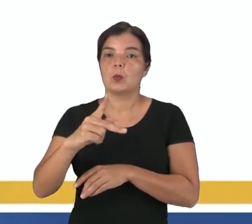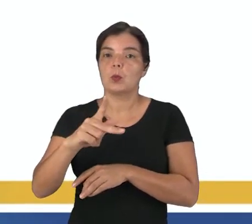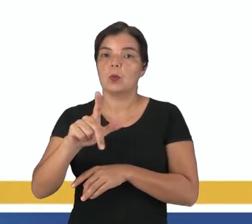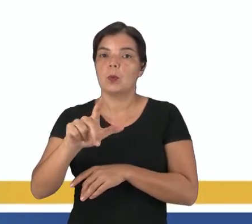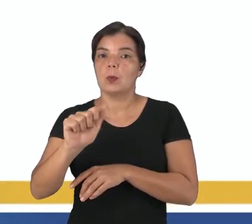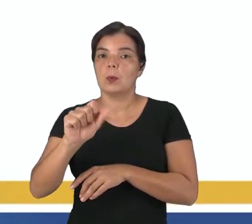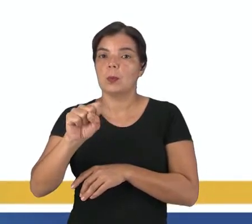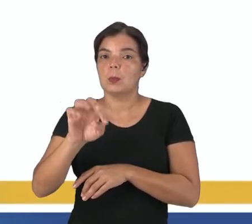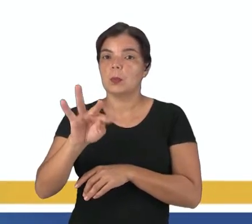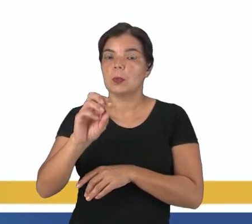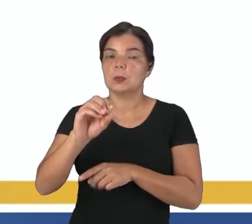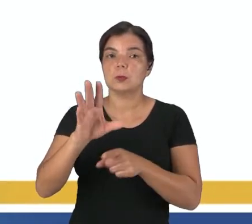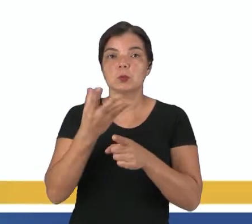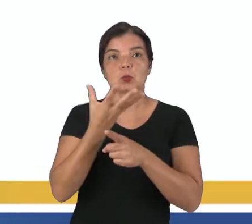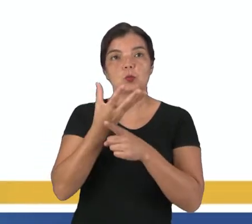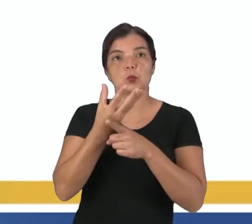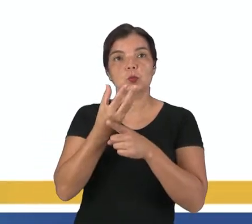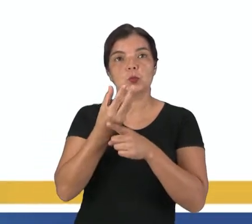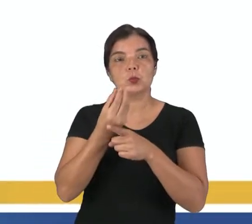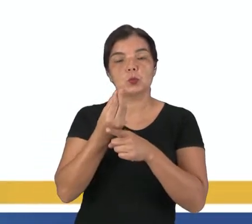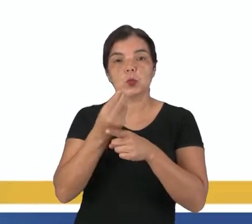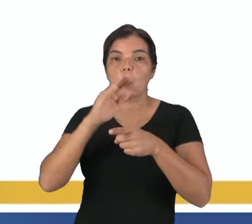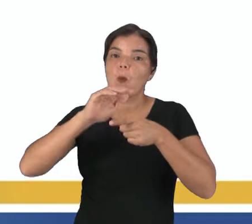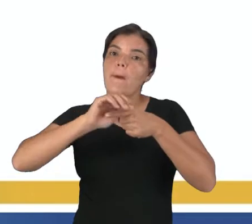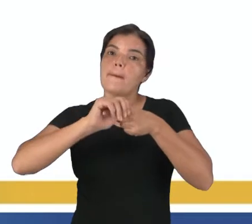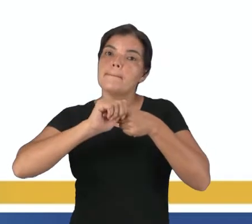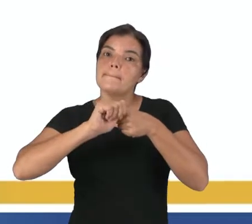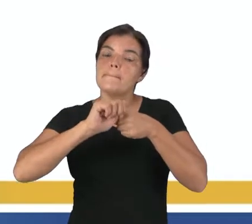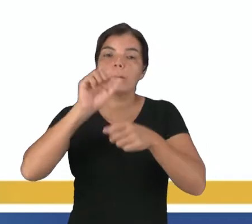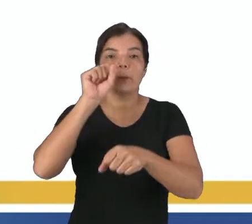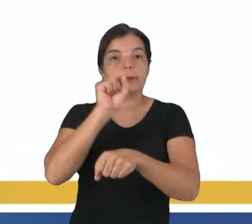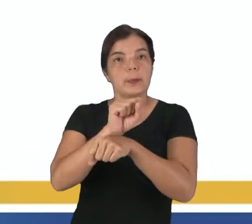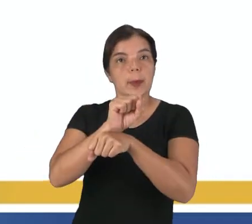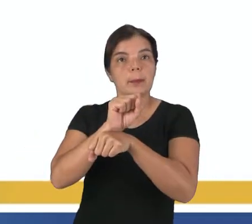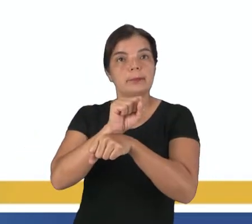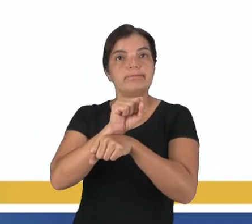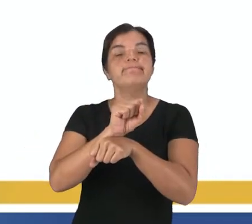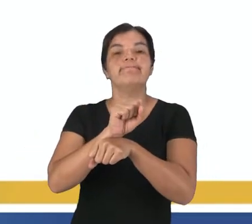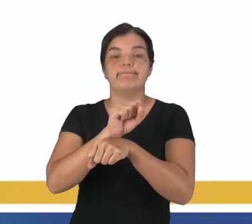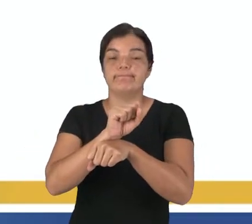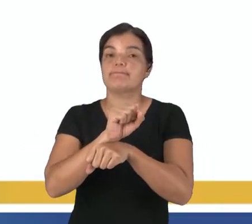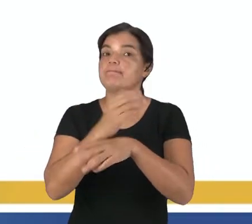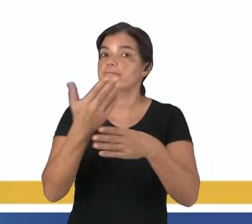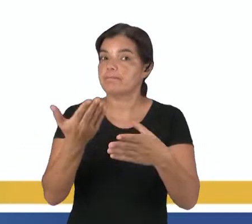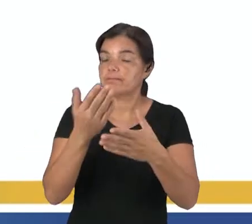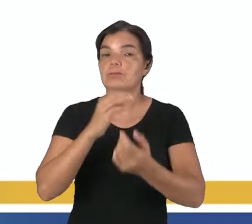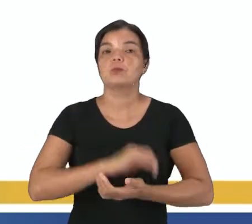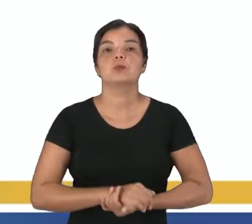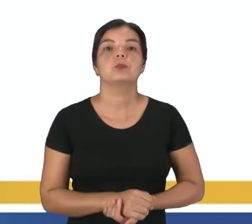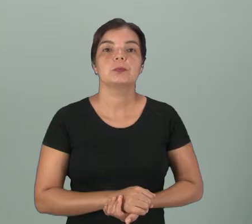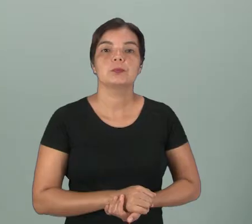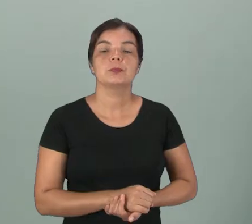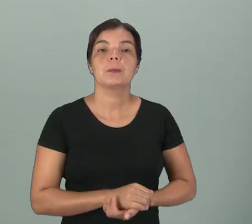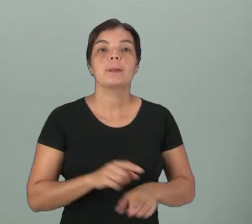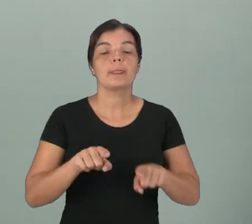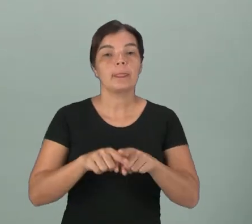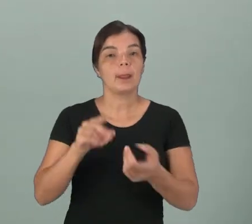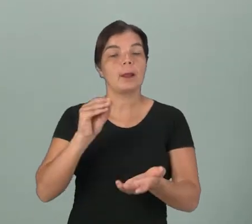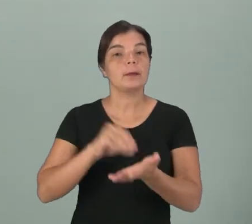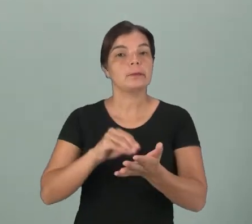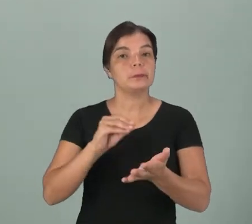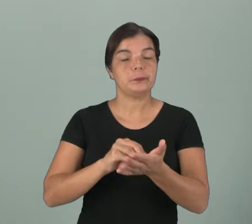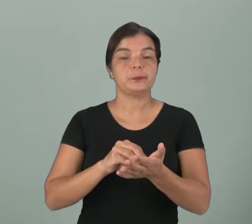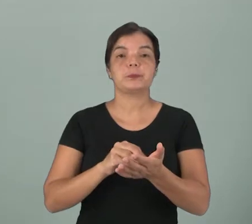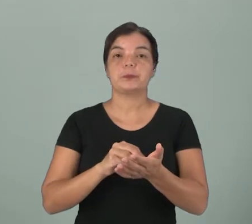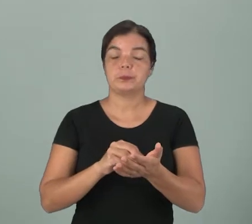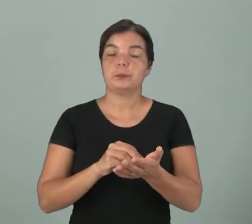e essa enzima resulta na coagulação do sangue naquele local. Quando, na ausência, né,